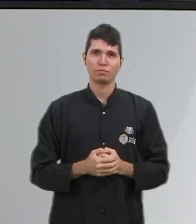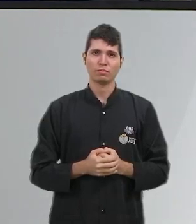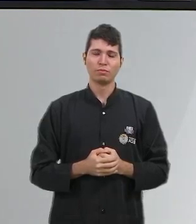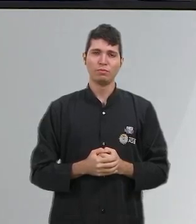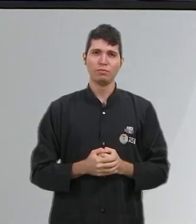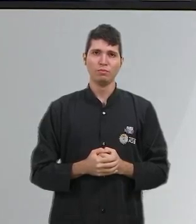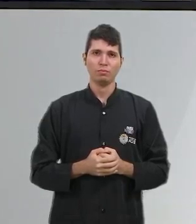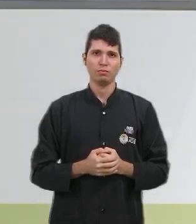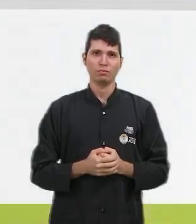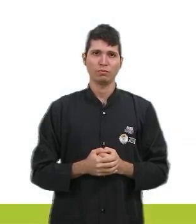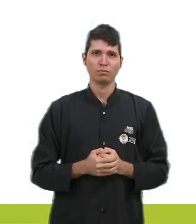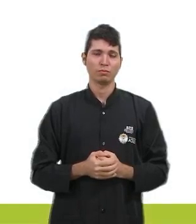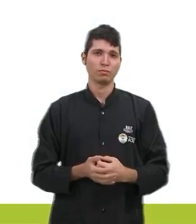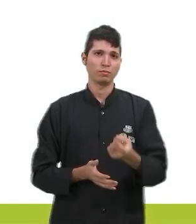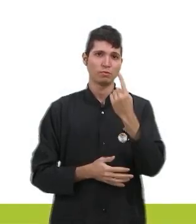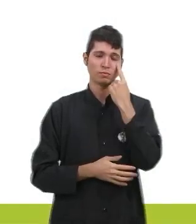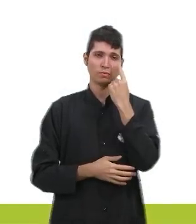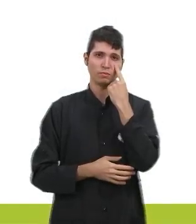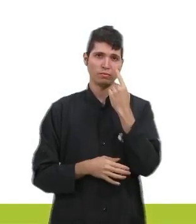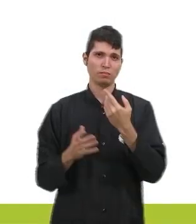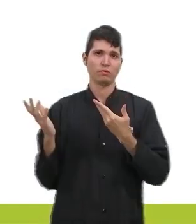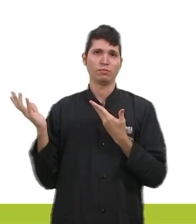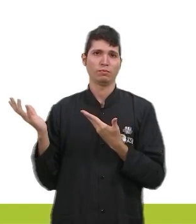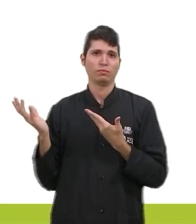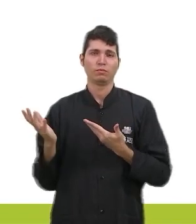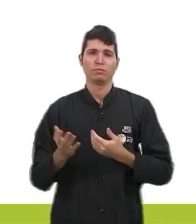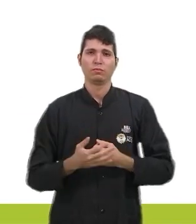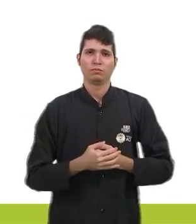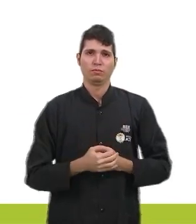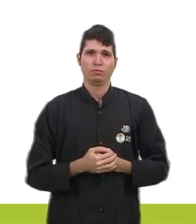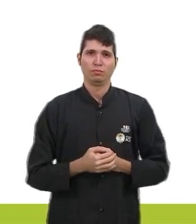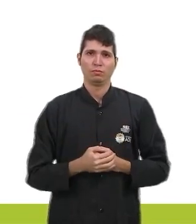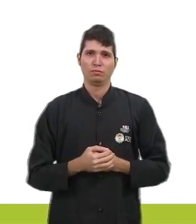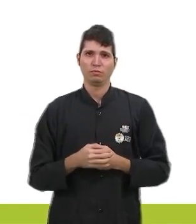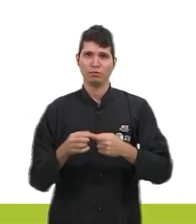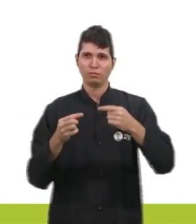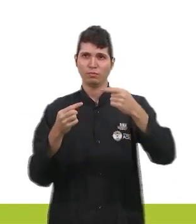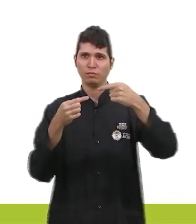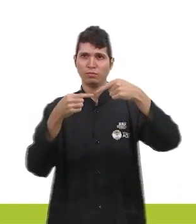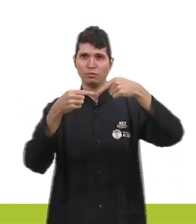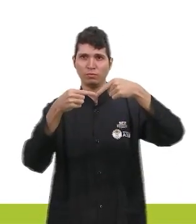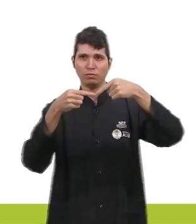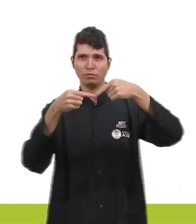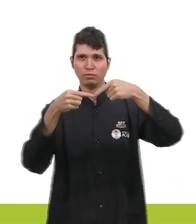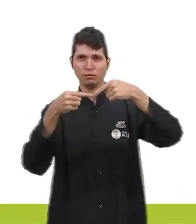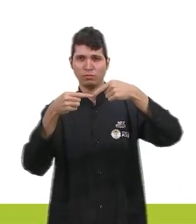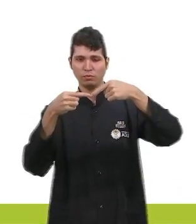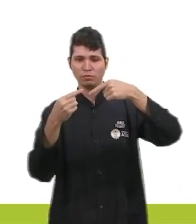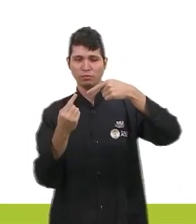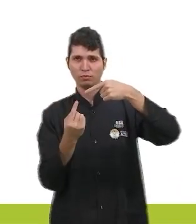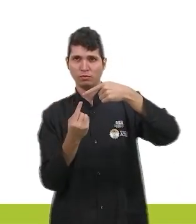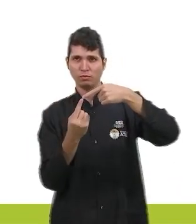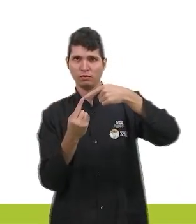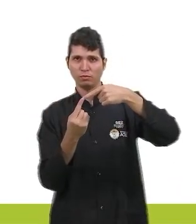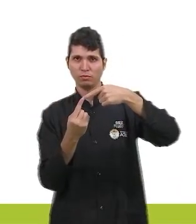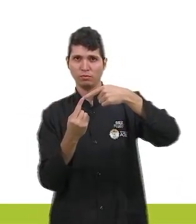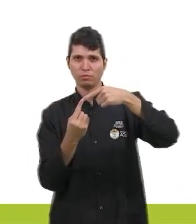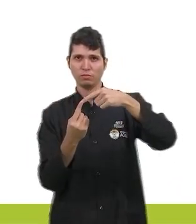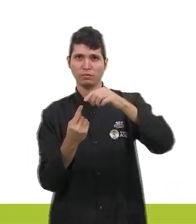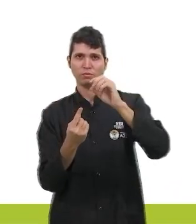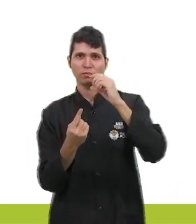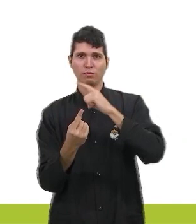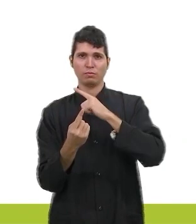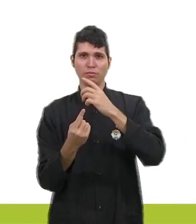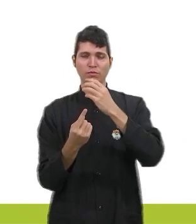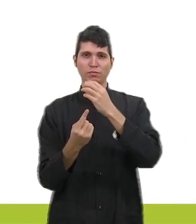ó, vocês vão observar que bem na pontinha onde eu disse para vocês, eu tenho a presença de carbono. Bem